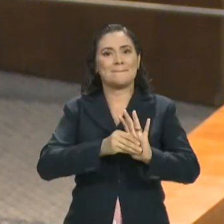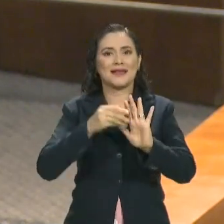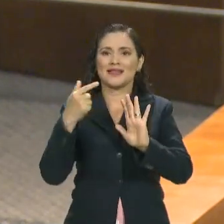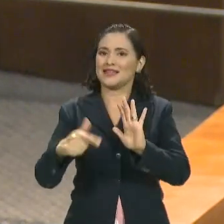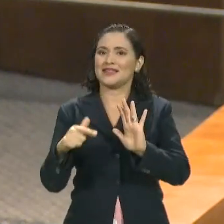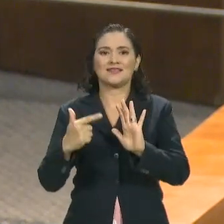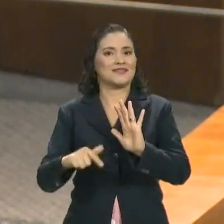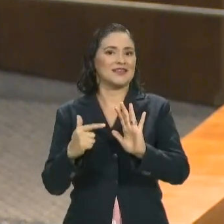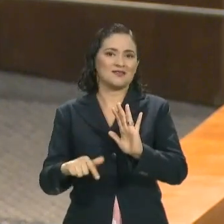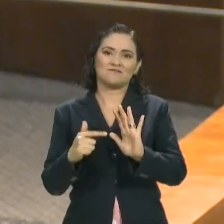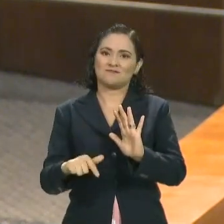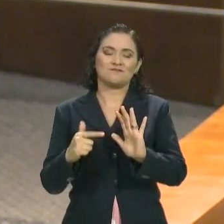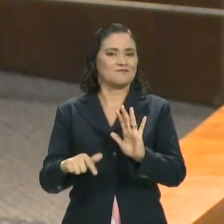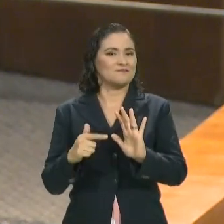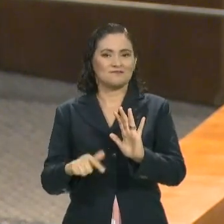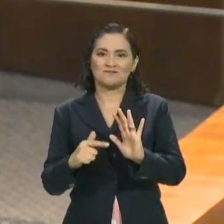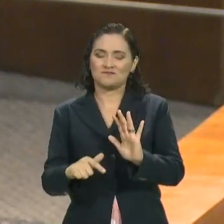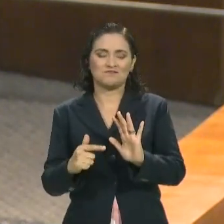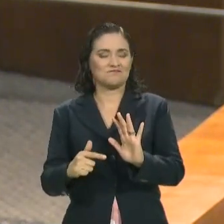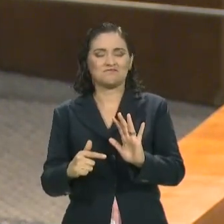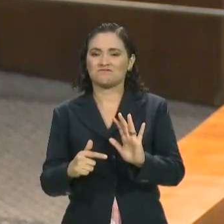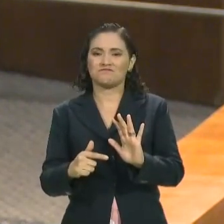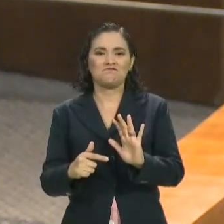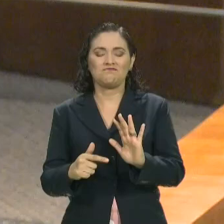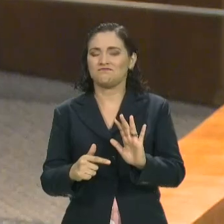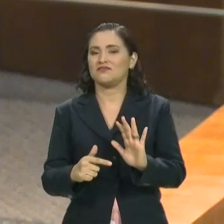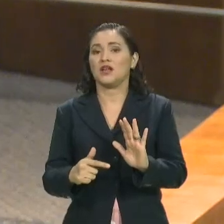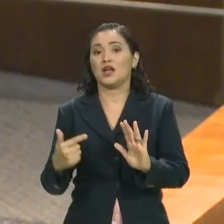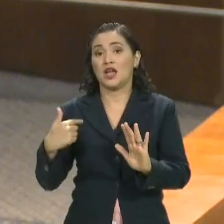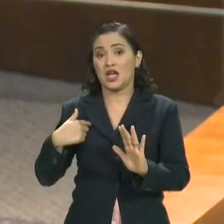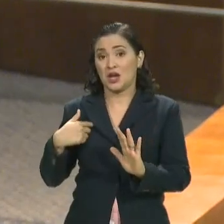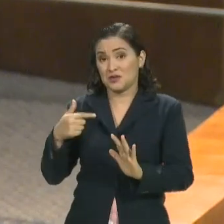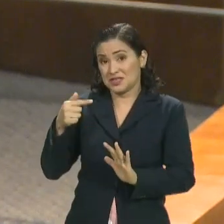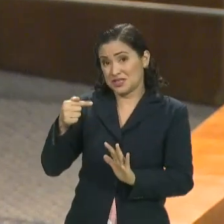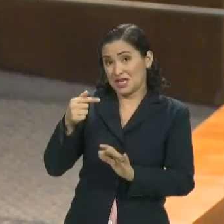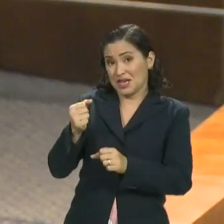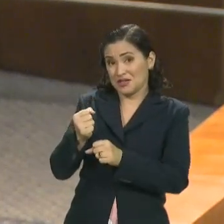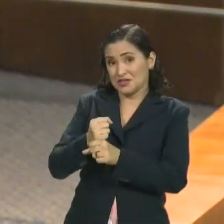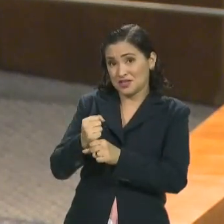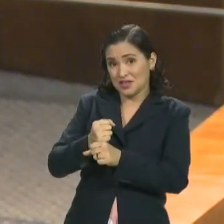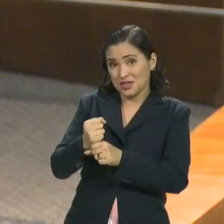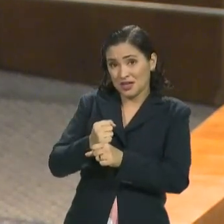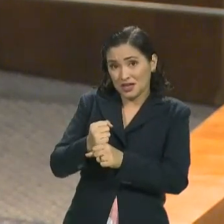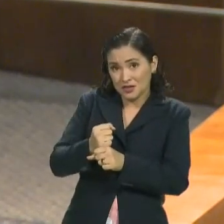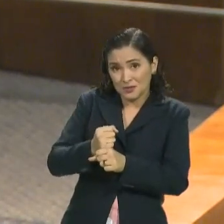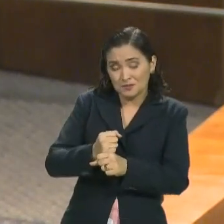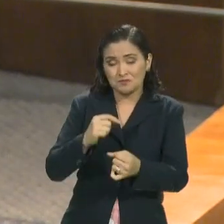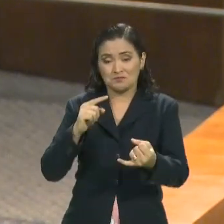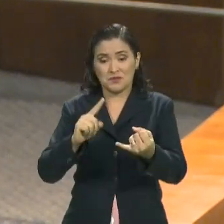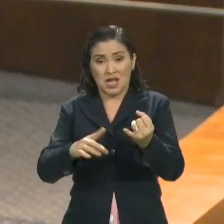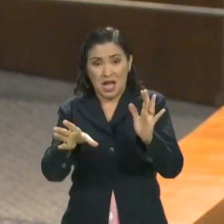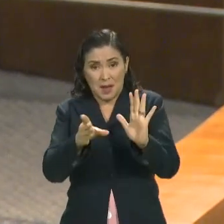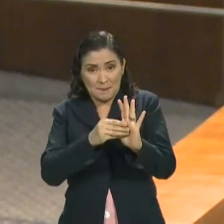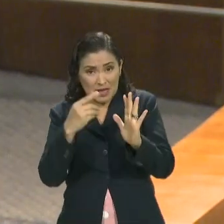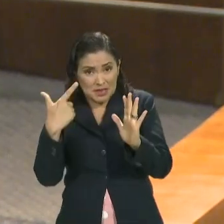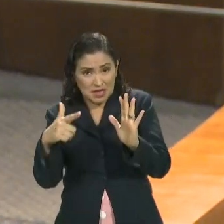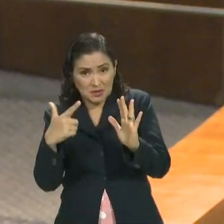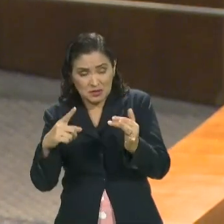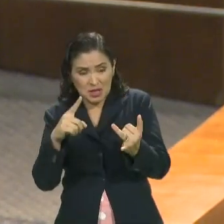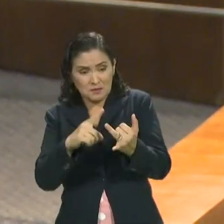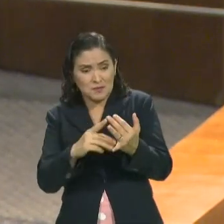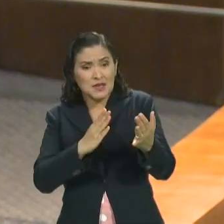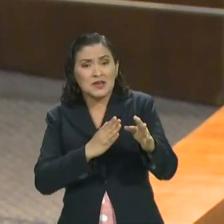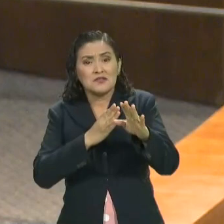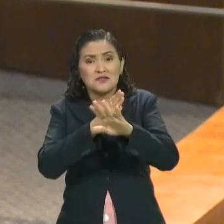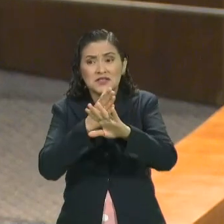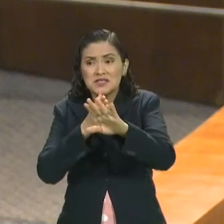no governo, não tive uma emenda do governo, não visitei secretaria, não fui em palácio e não me curvei diante deles quando quiseram me